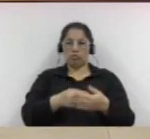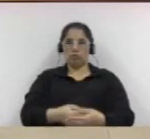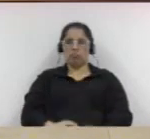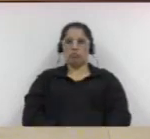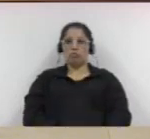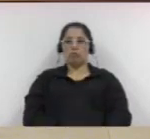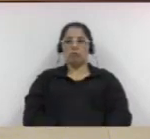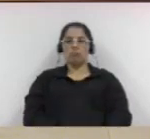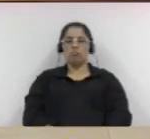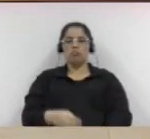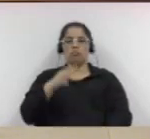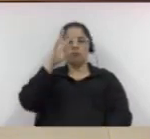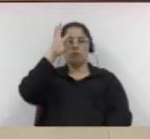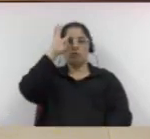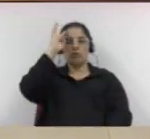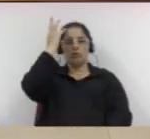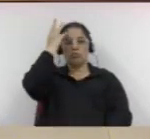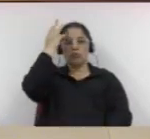Requerimento